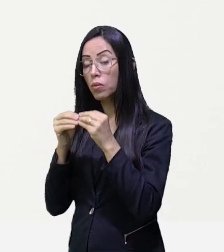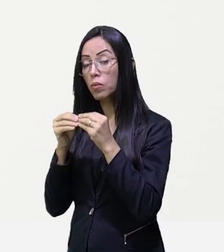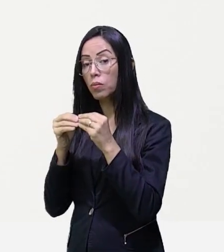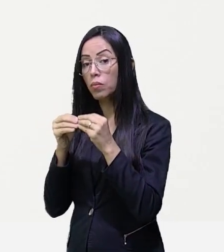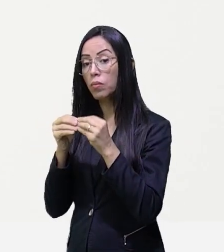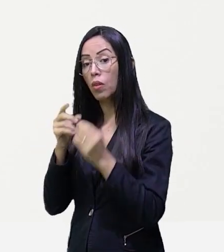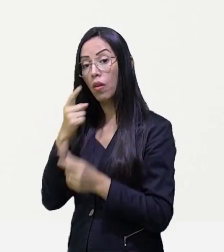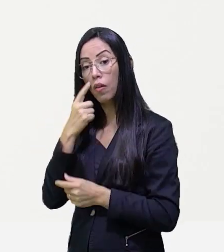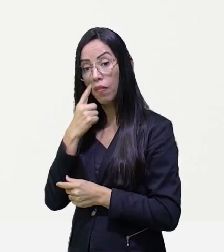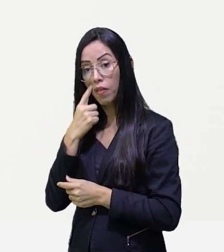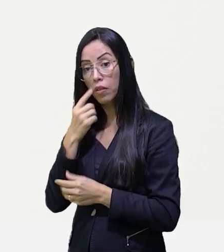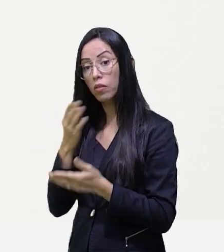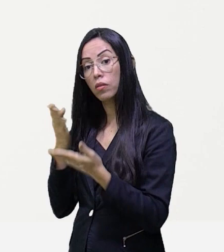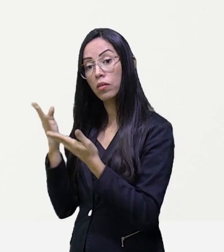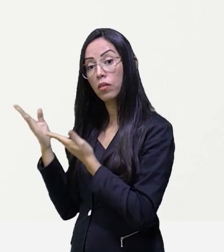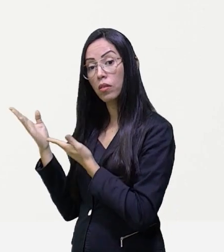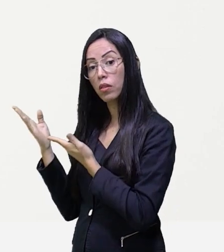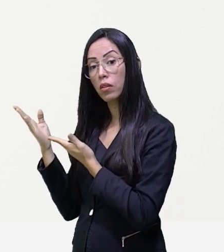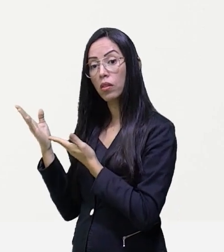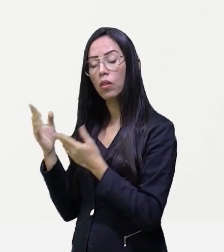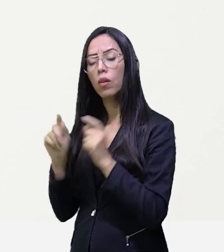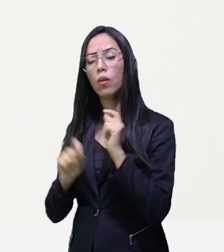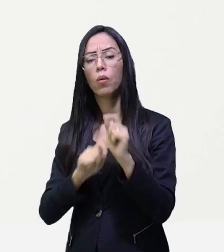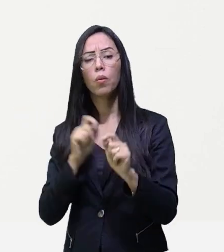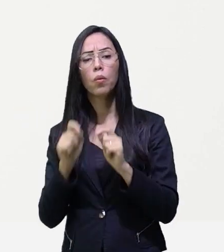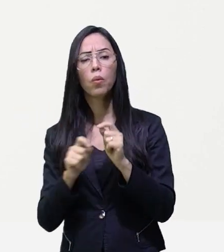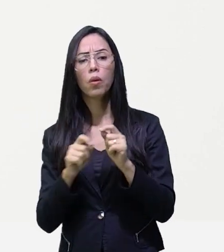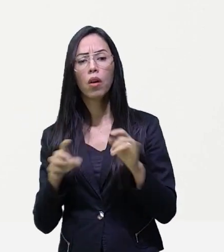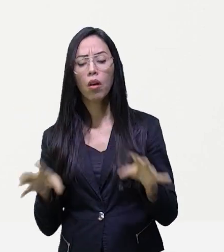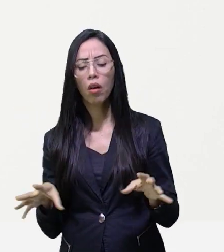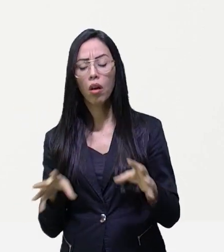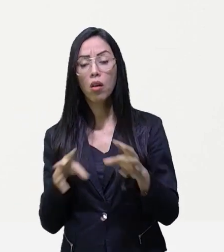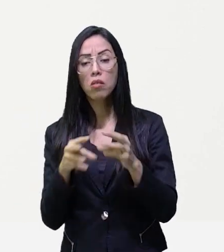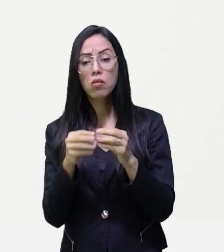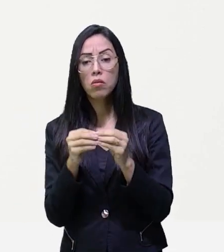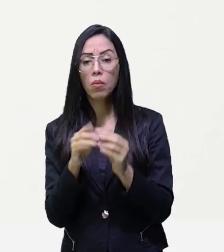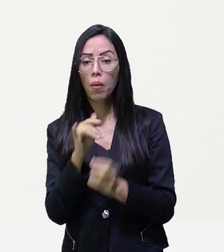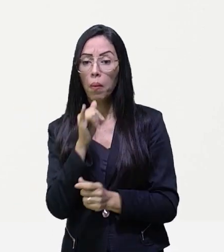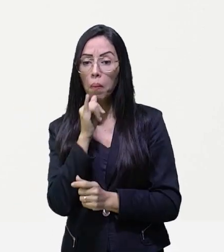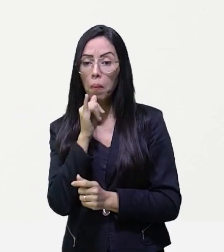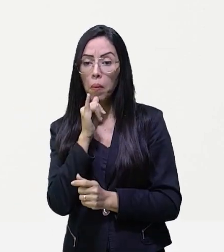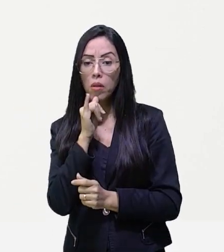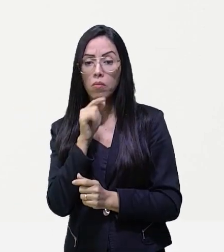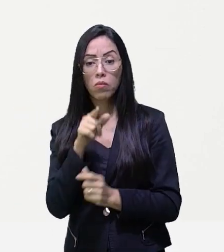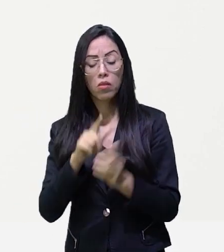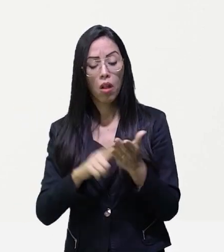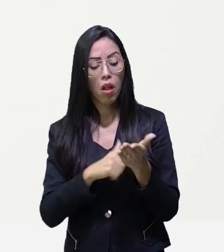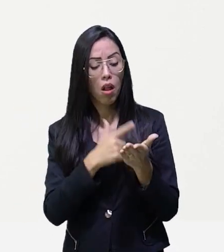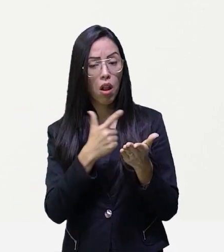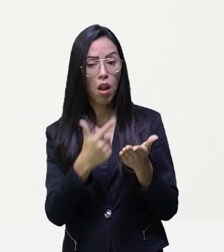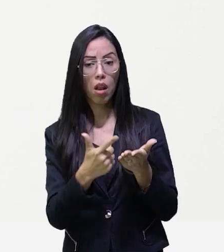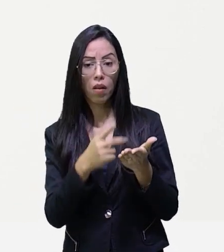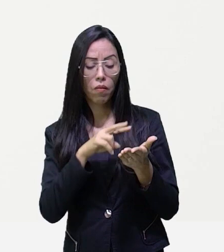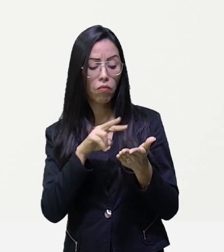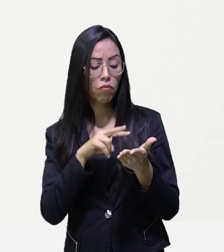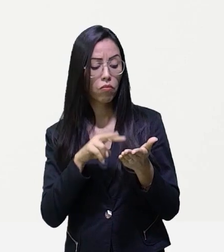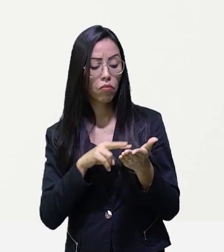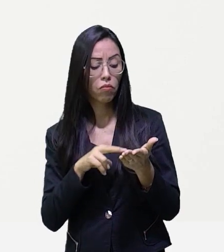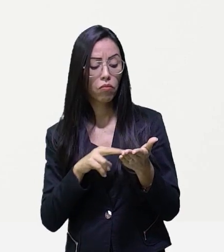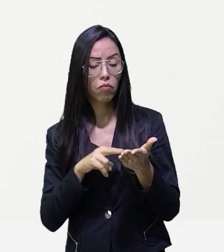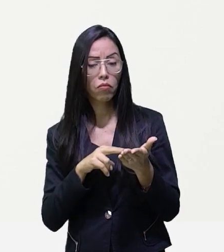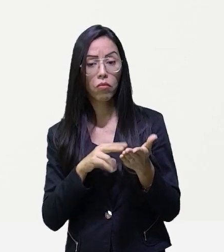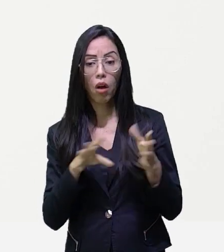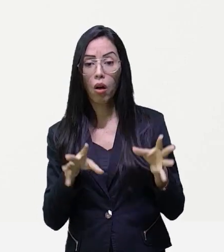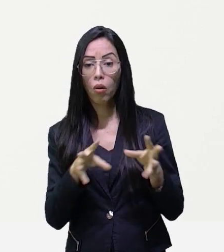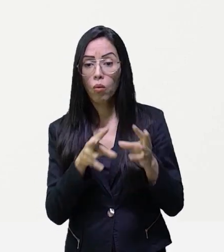vendo? O resumo, o que é um resumo? Pode ser um resumo de um livro, pode ser um resumo descritivo,